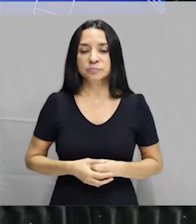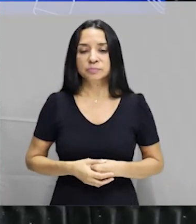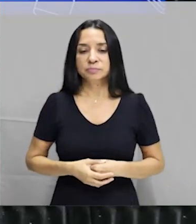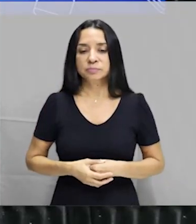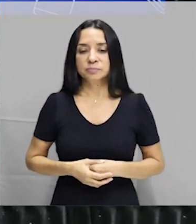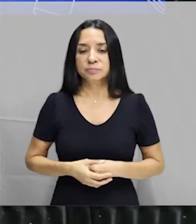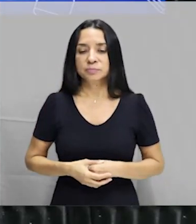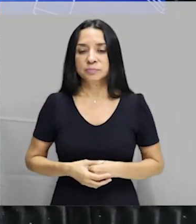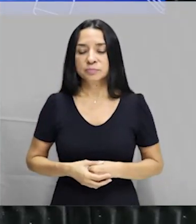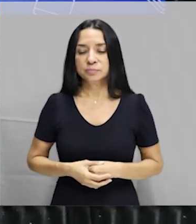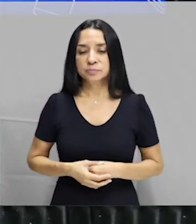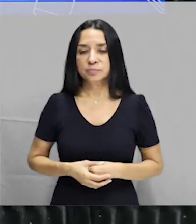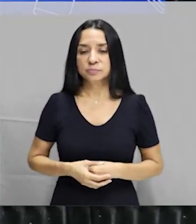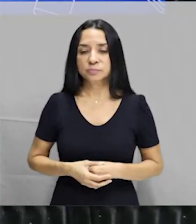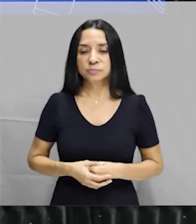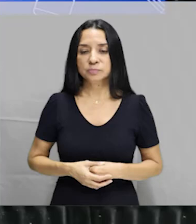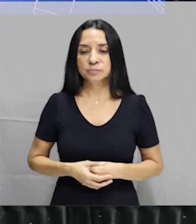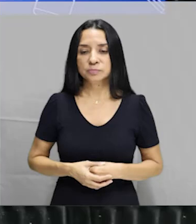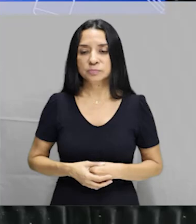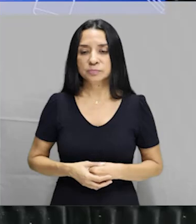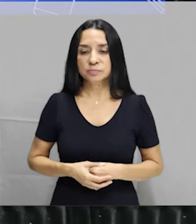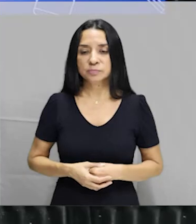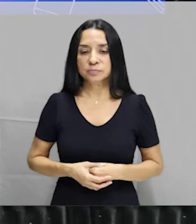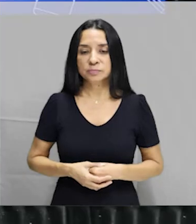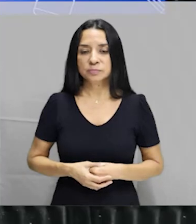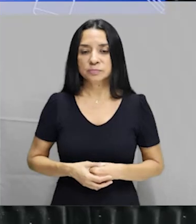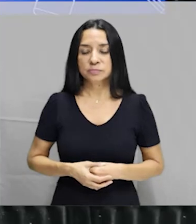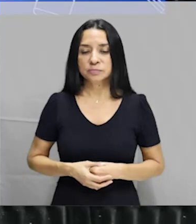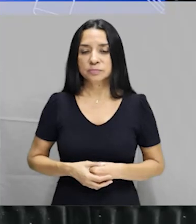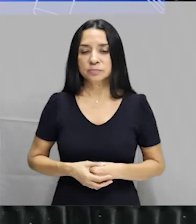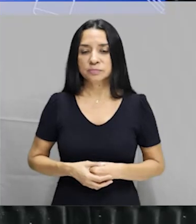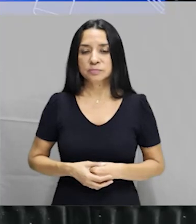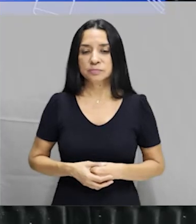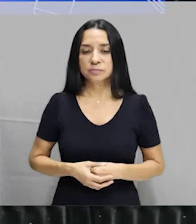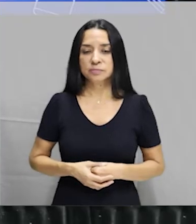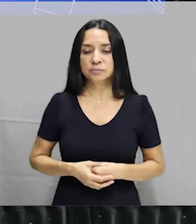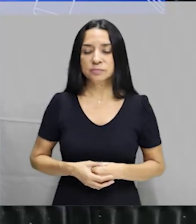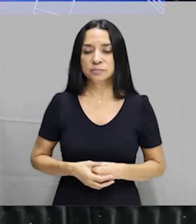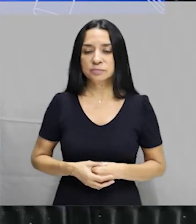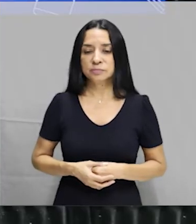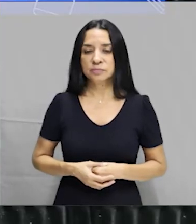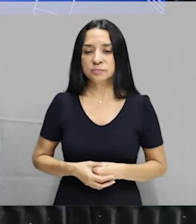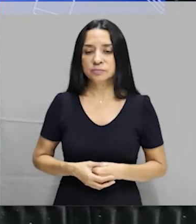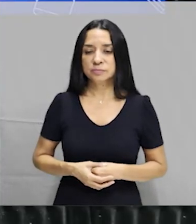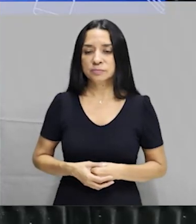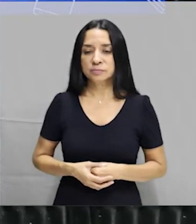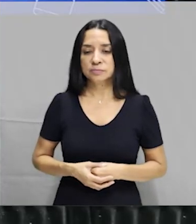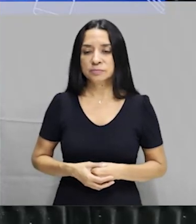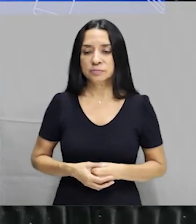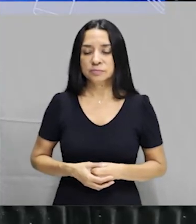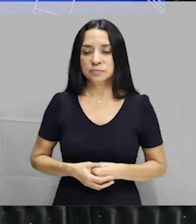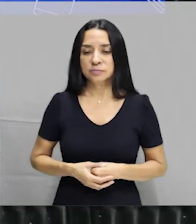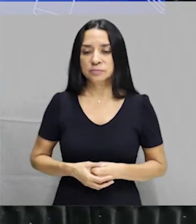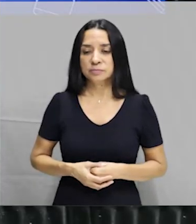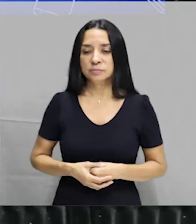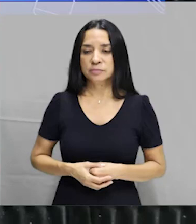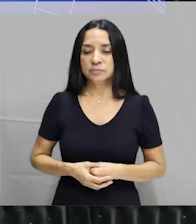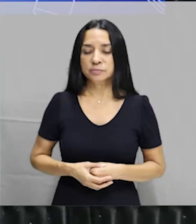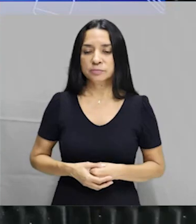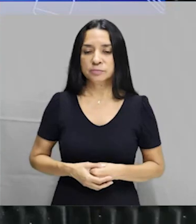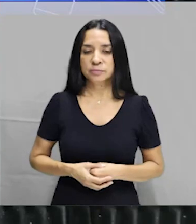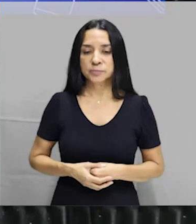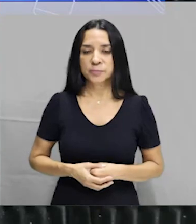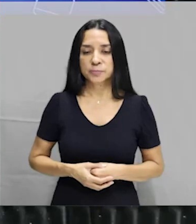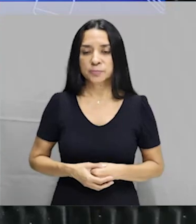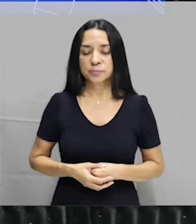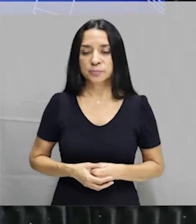tú? Muy bien, gracias. Yo me llamo Ana. Es un gusto conocerte, Ana. Yo me